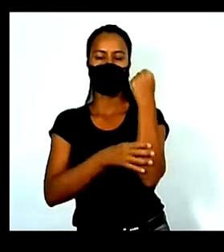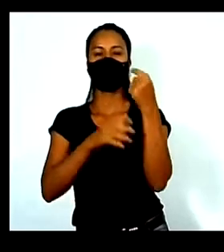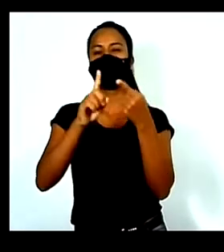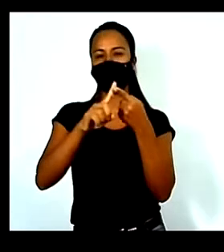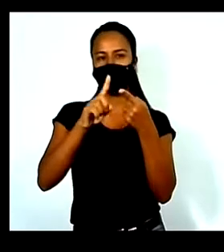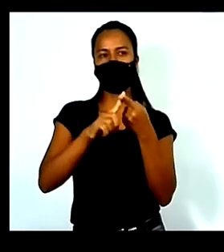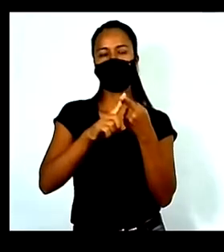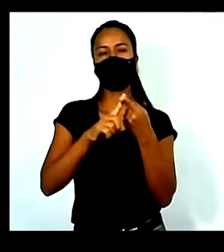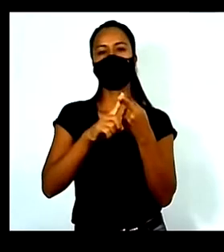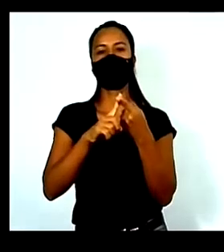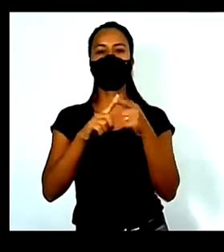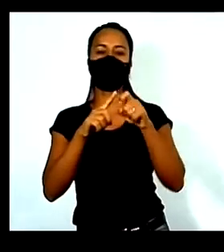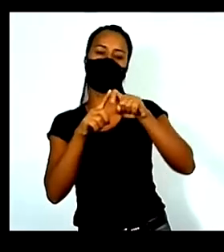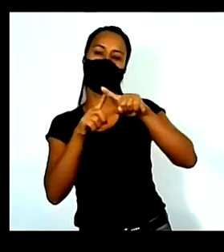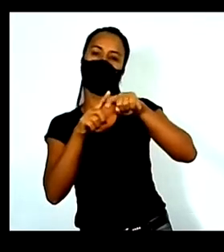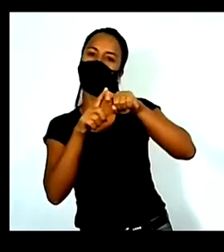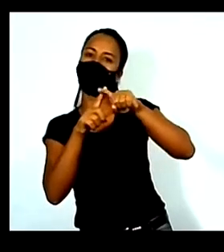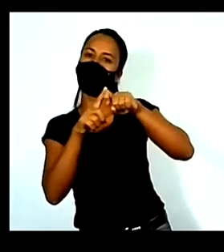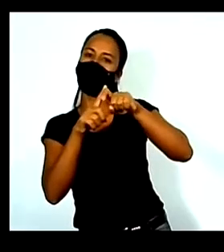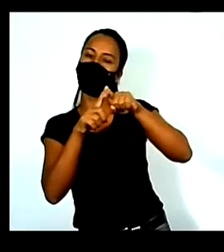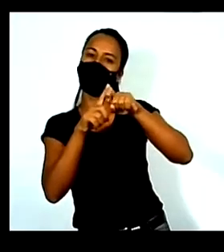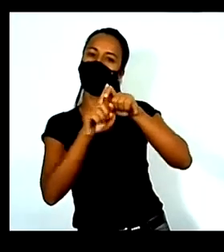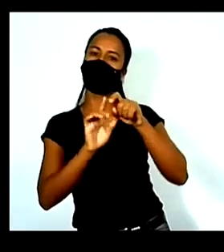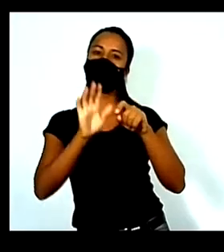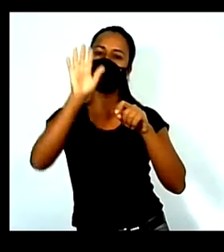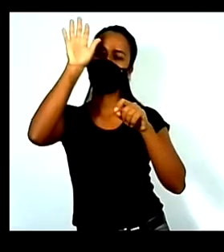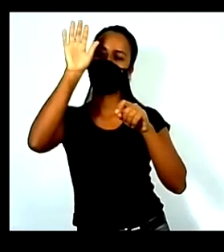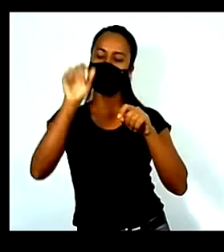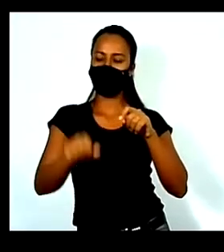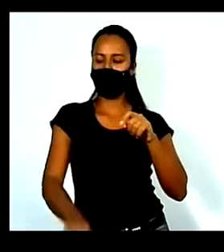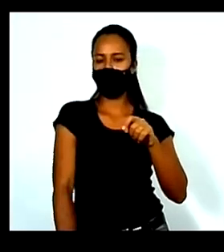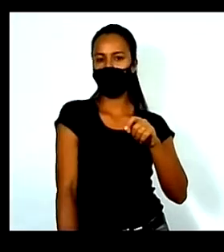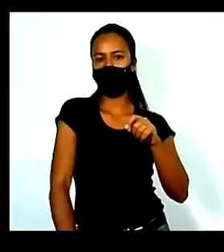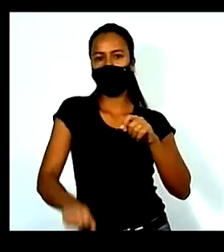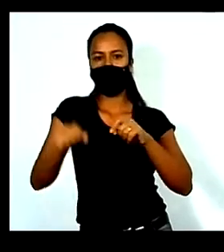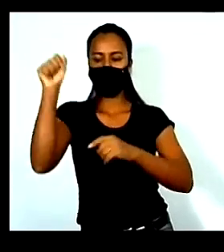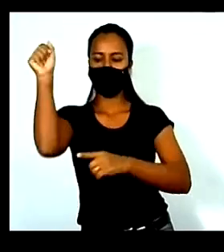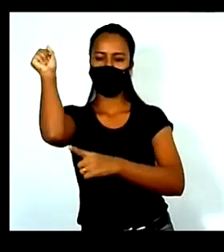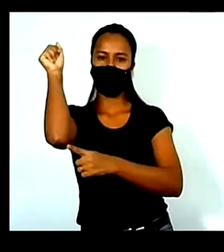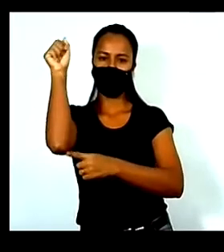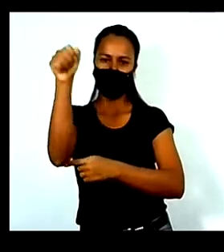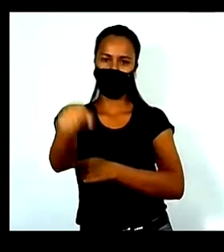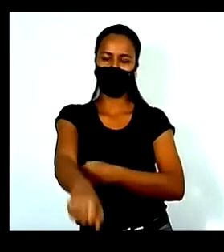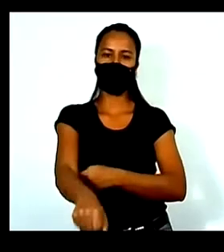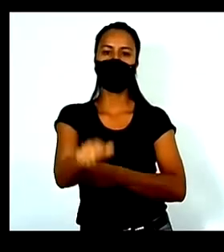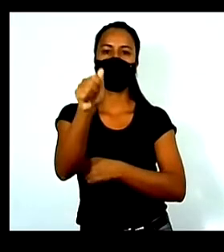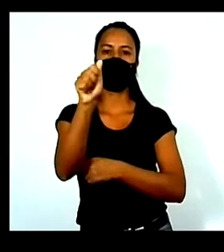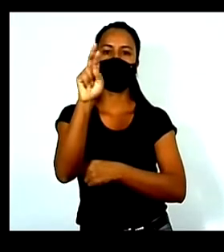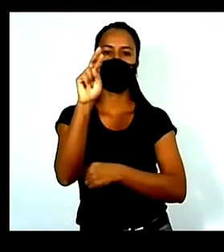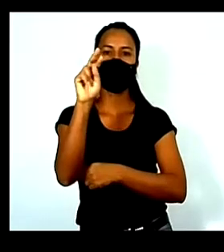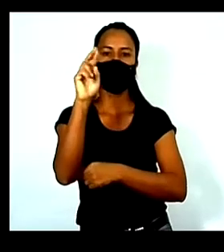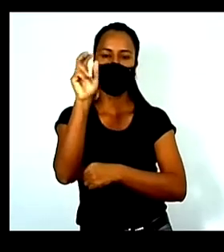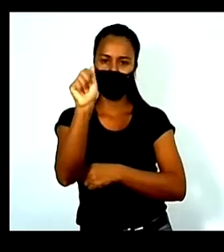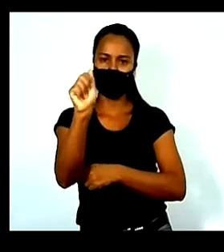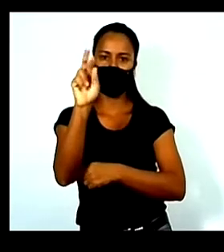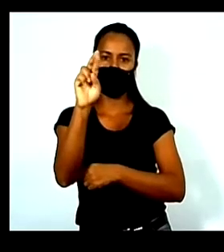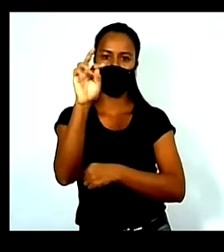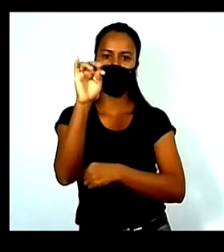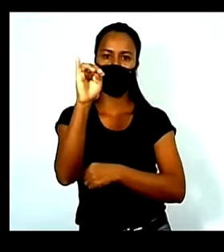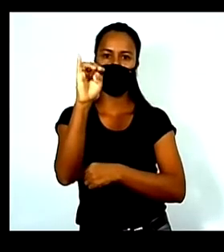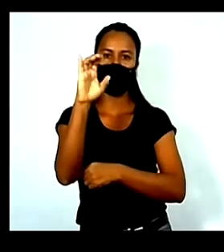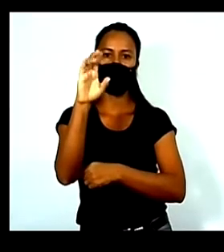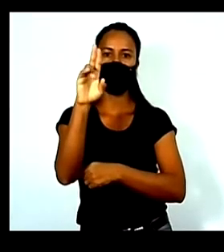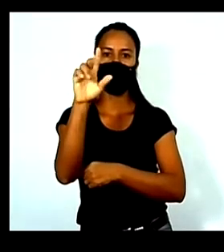faz o movimento para levantar ou descer o braço. Então, tudo isso são movimentos de articulações, certo? E